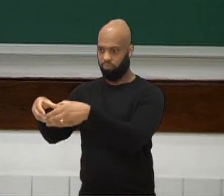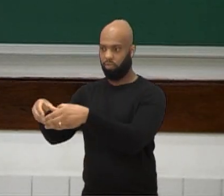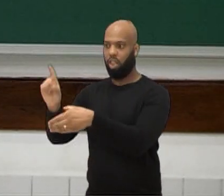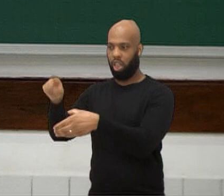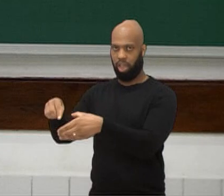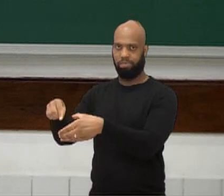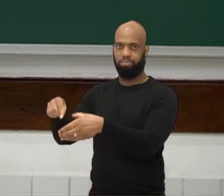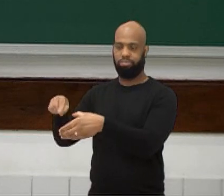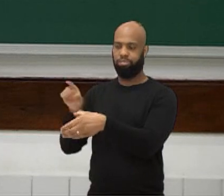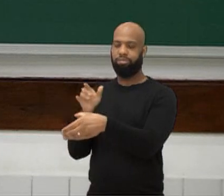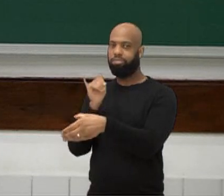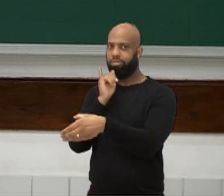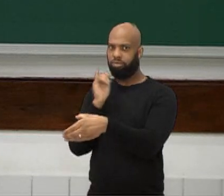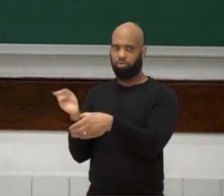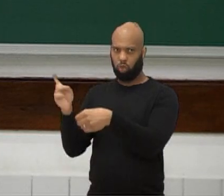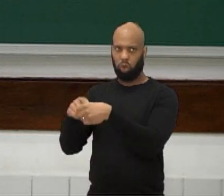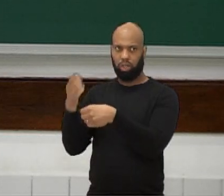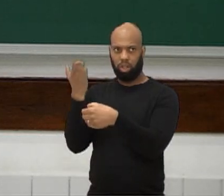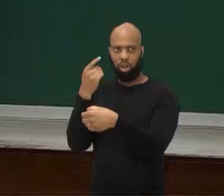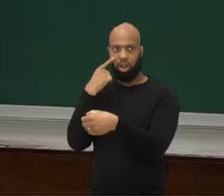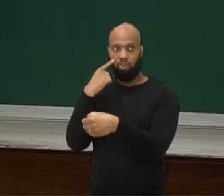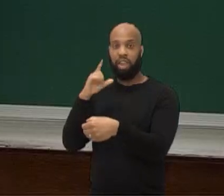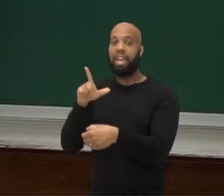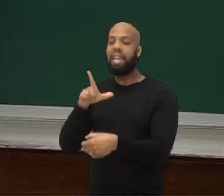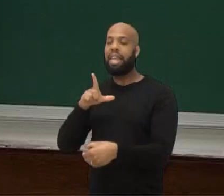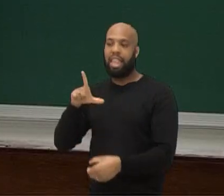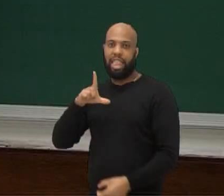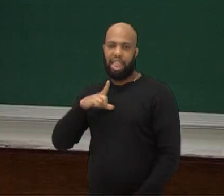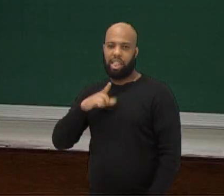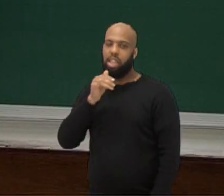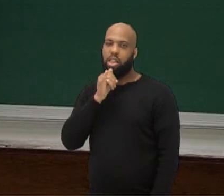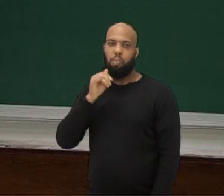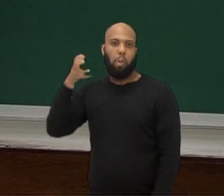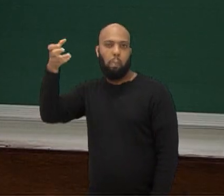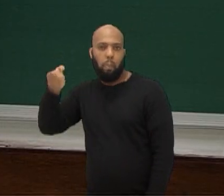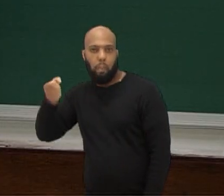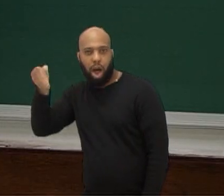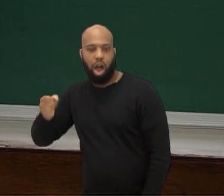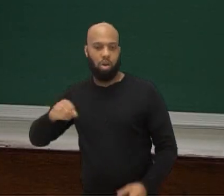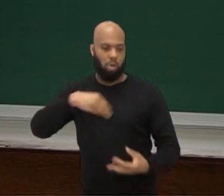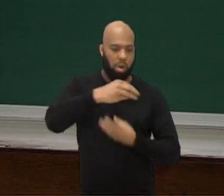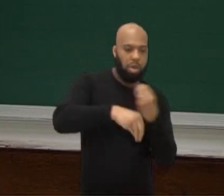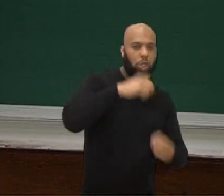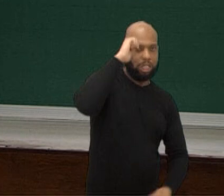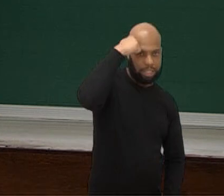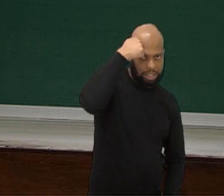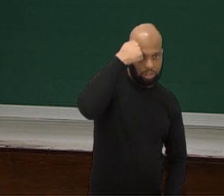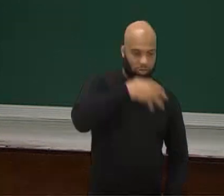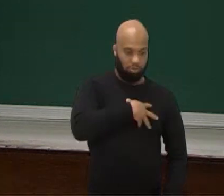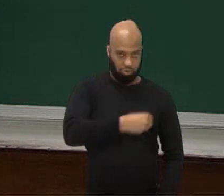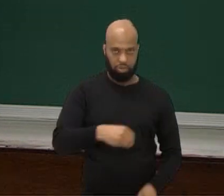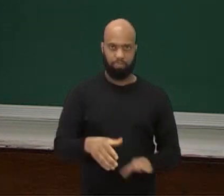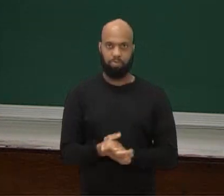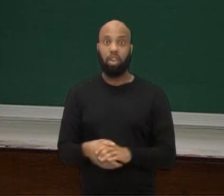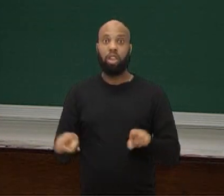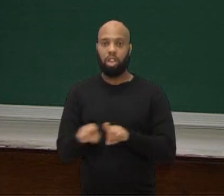ser filhos de, vamos voltar para a tela? De brancos com índios, de negros e índios, de negros e brancos.